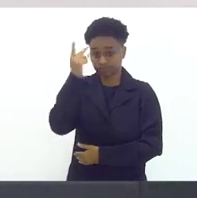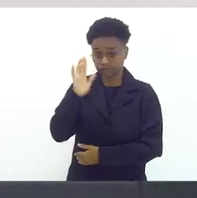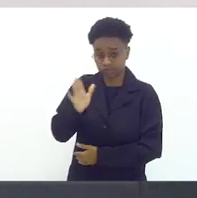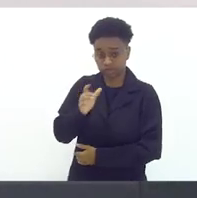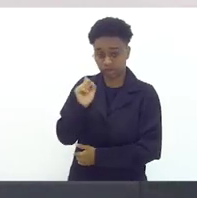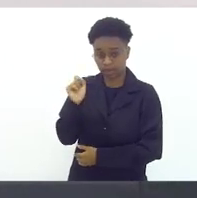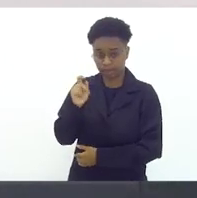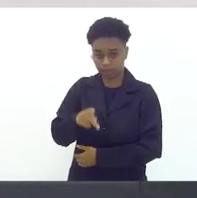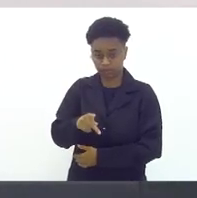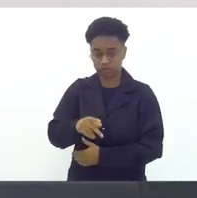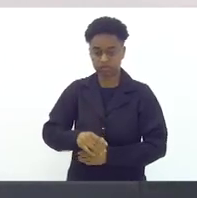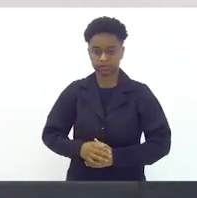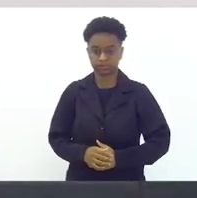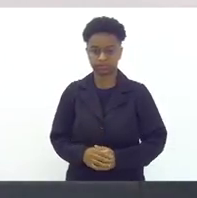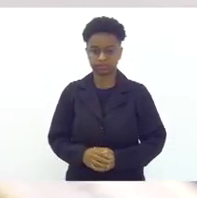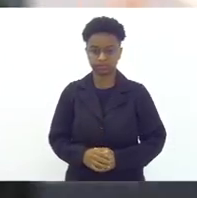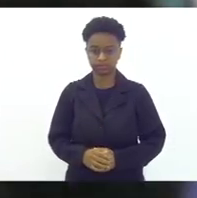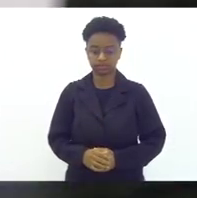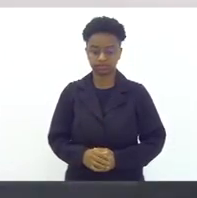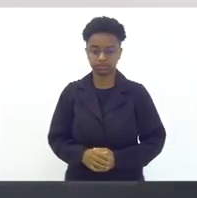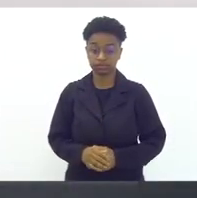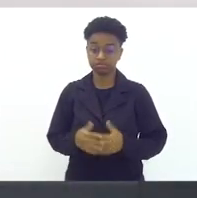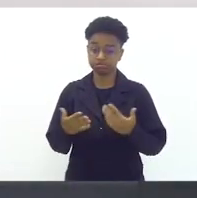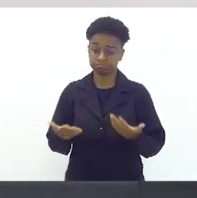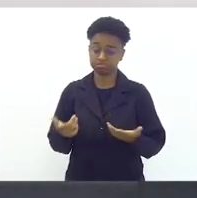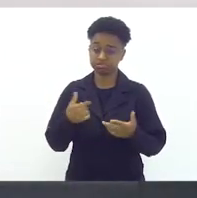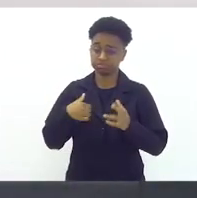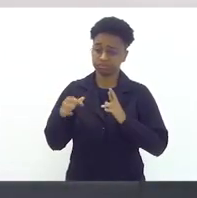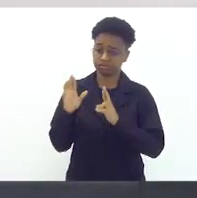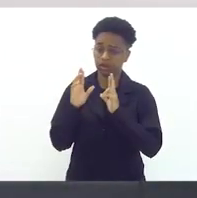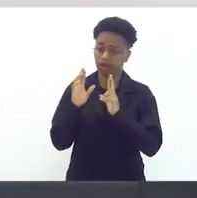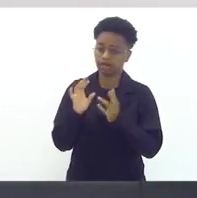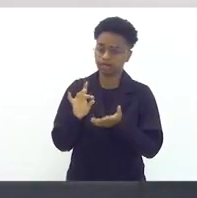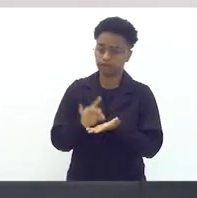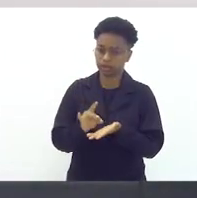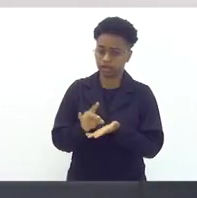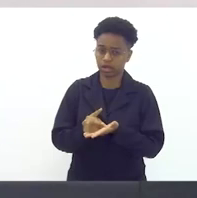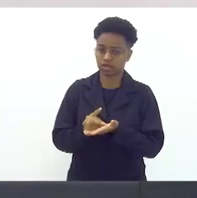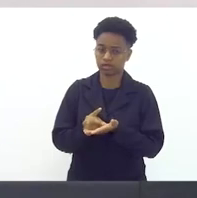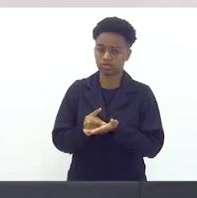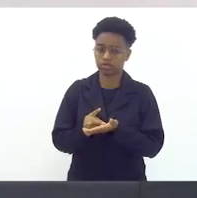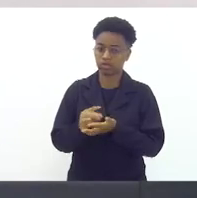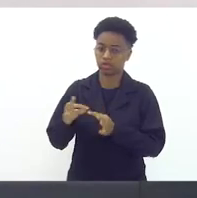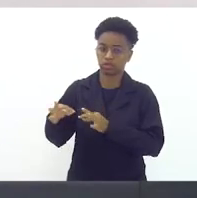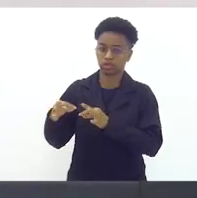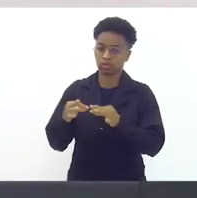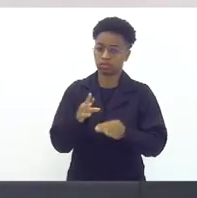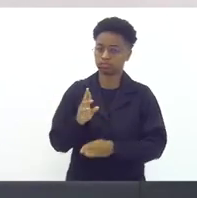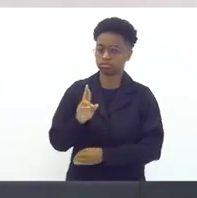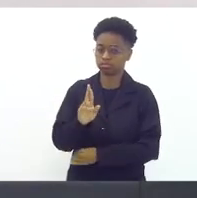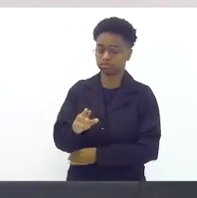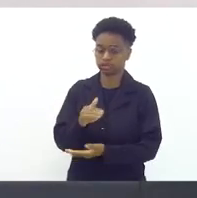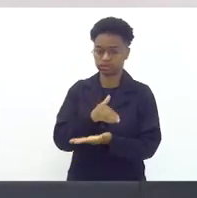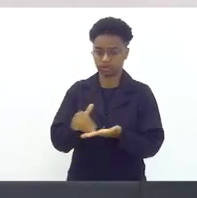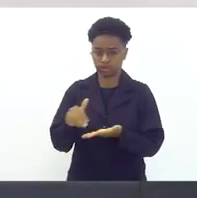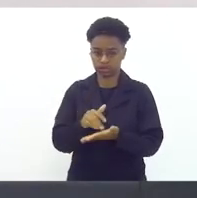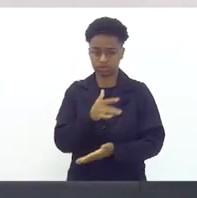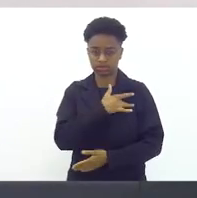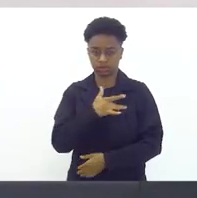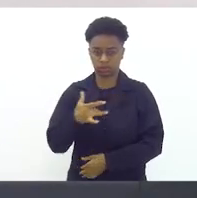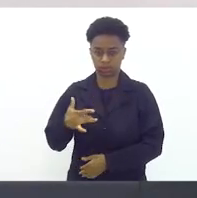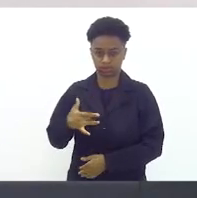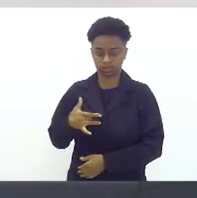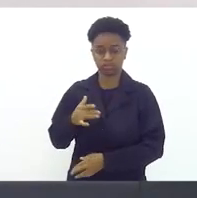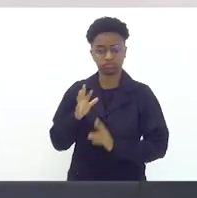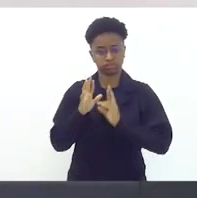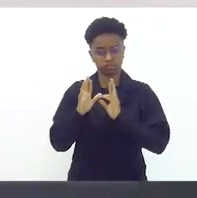aposentados, os inativos. E aí eu espero verdadeiramente que as representações da Secretaria de Saúde venham com